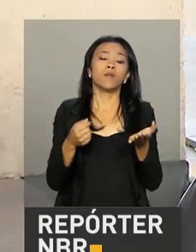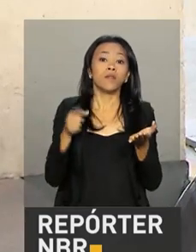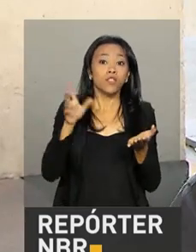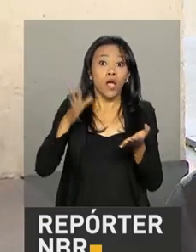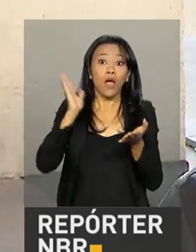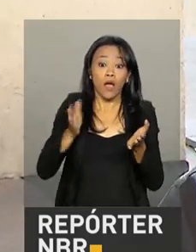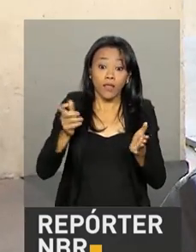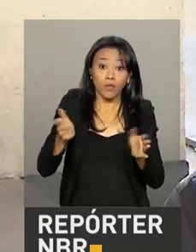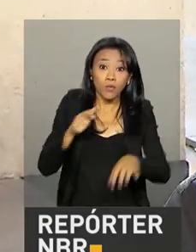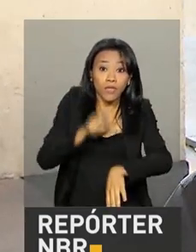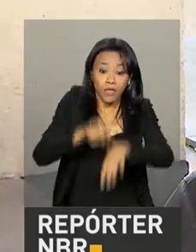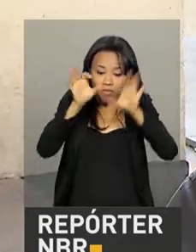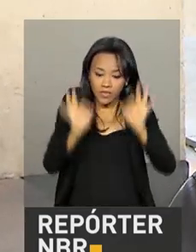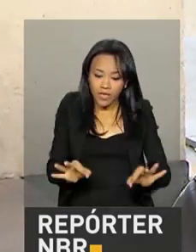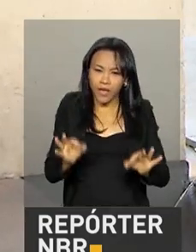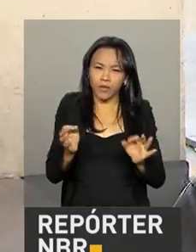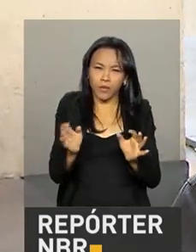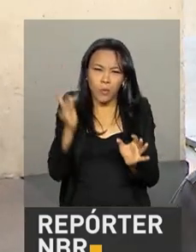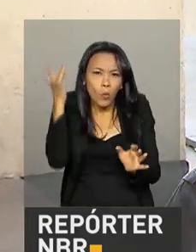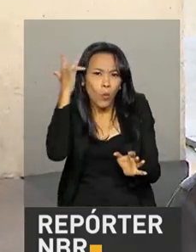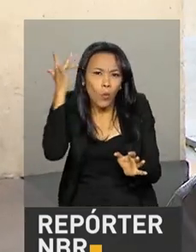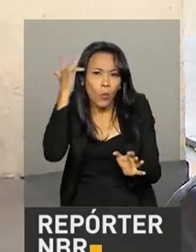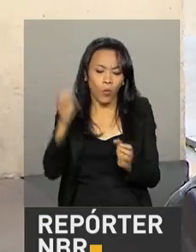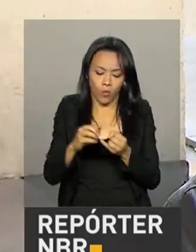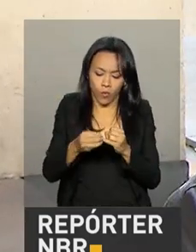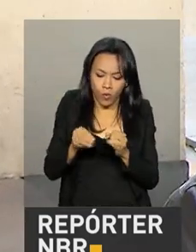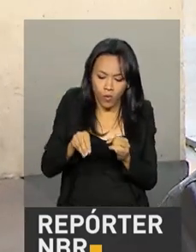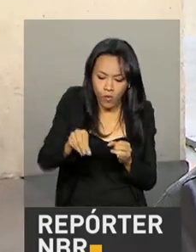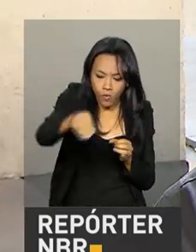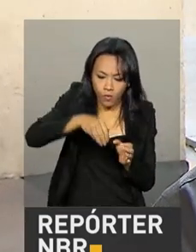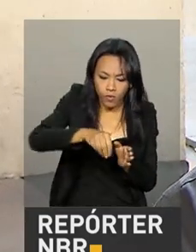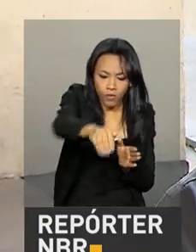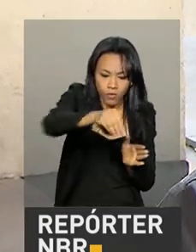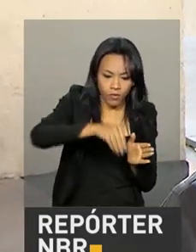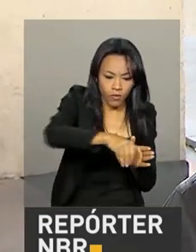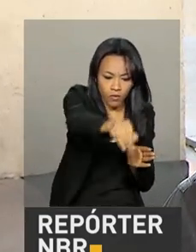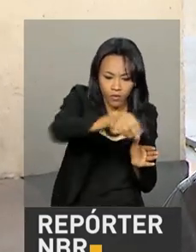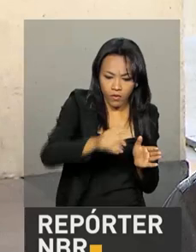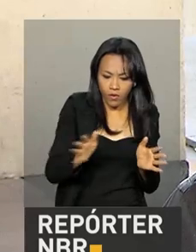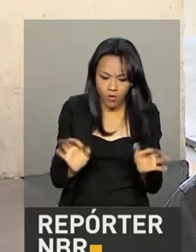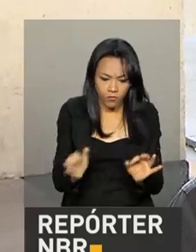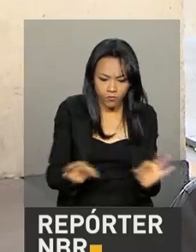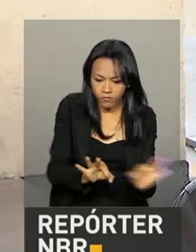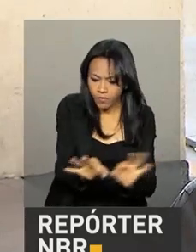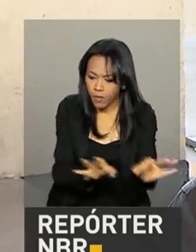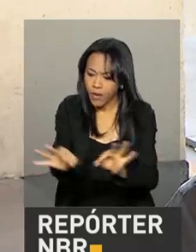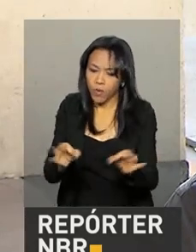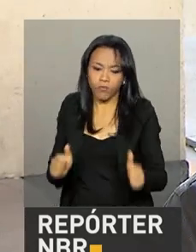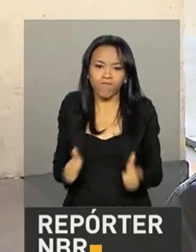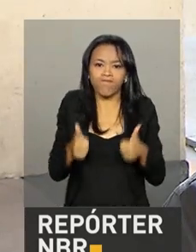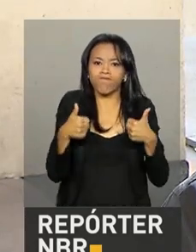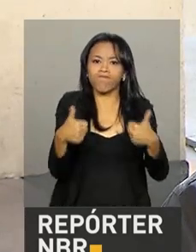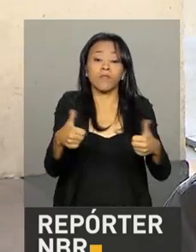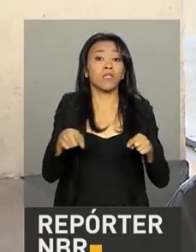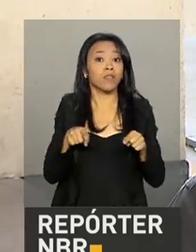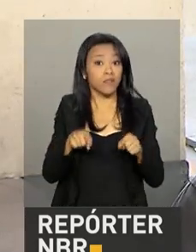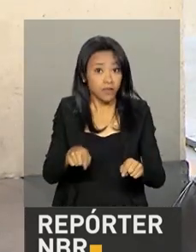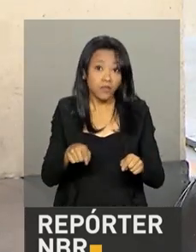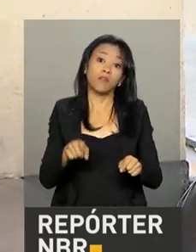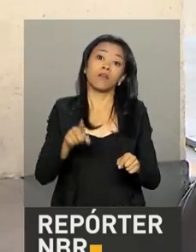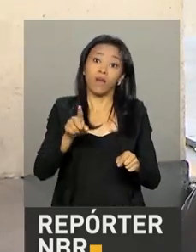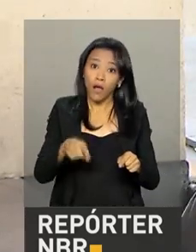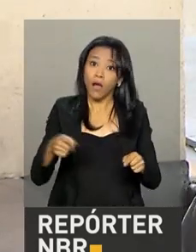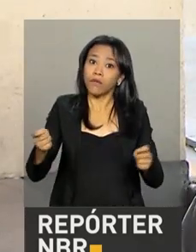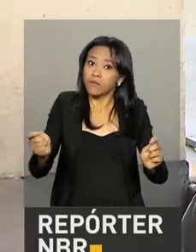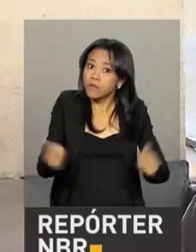plantou na época Ideal com semente de qualidade com adubação necessária e com as condições climáticas ao longo do ciclo isso refletiu que a cultura